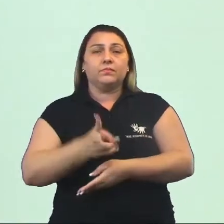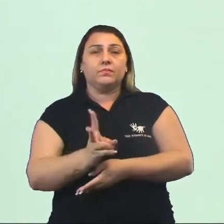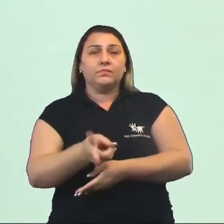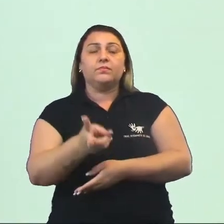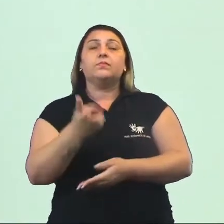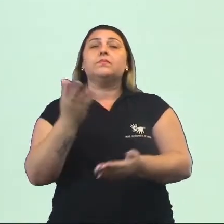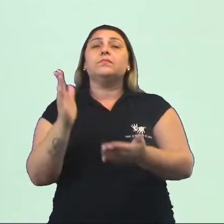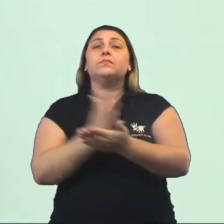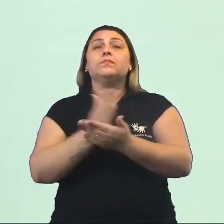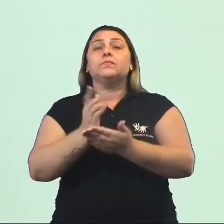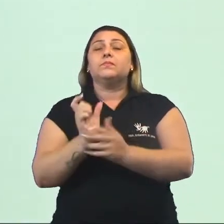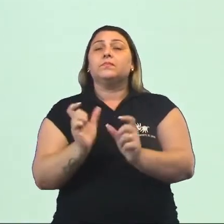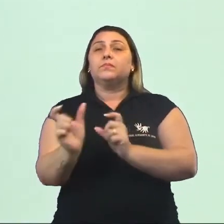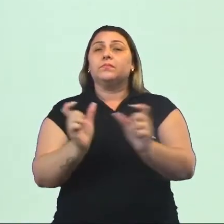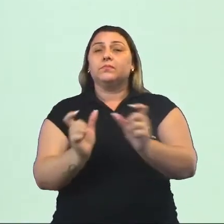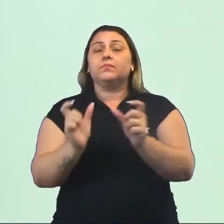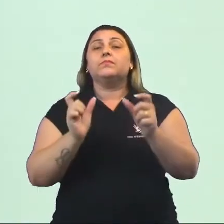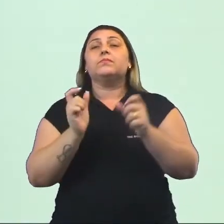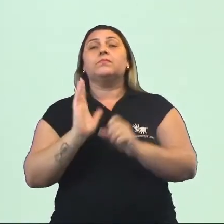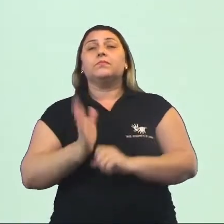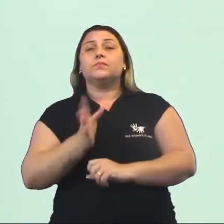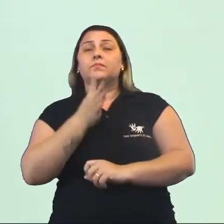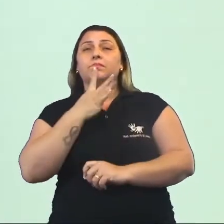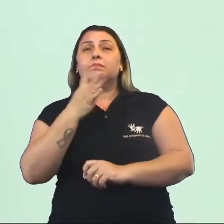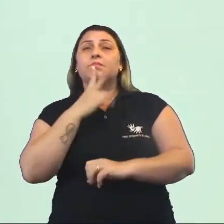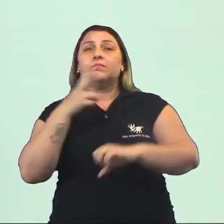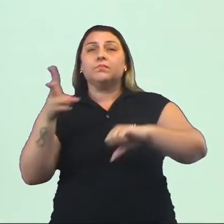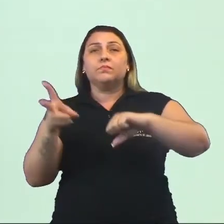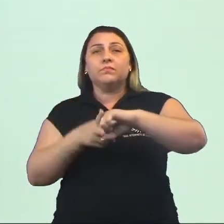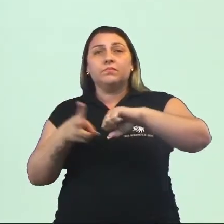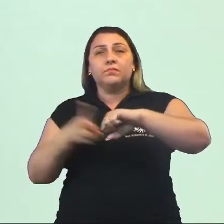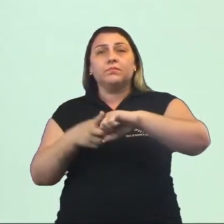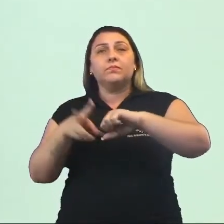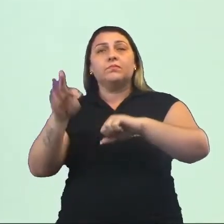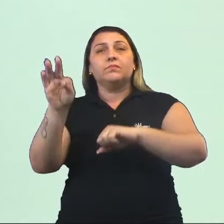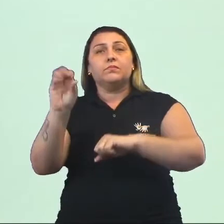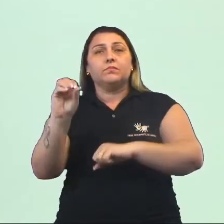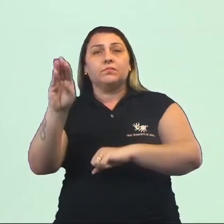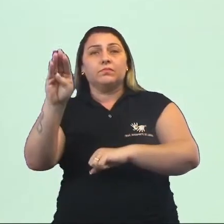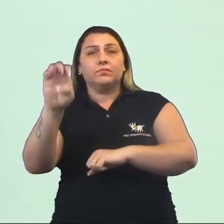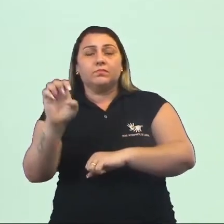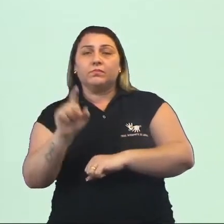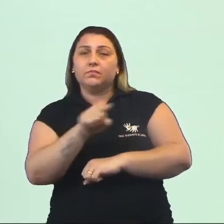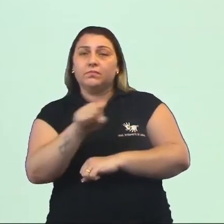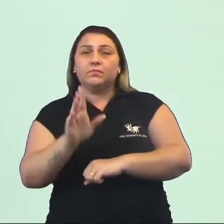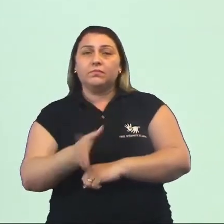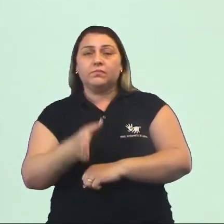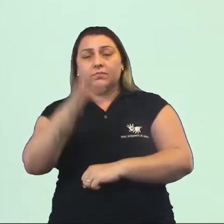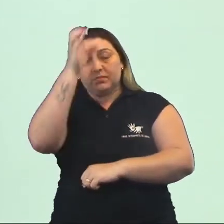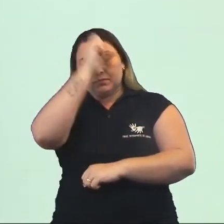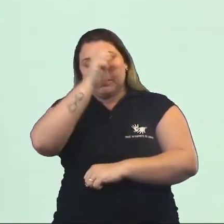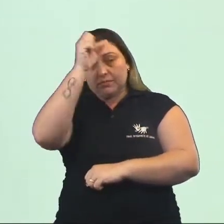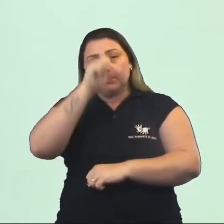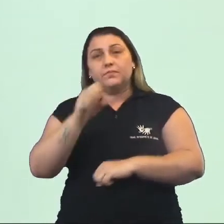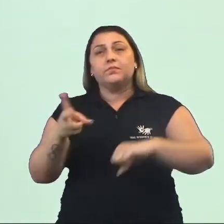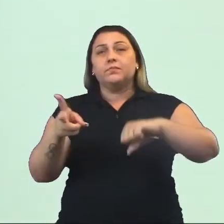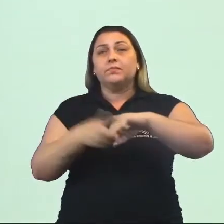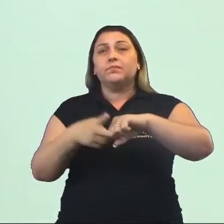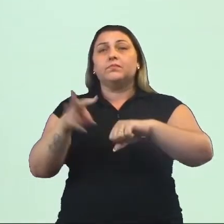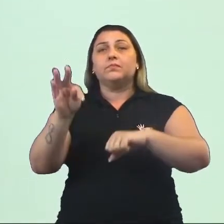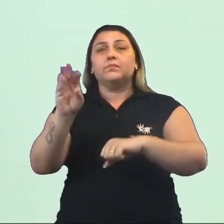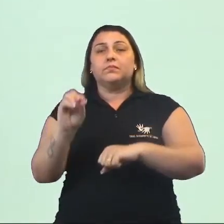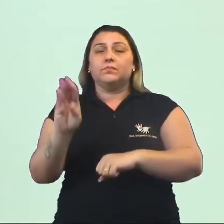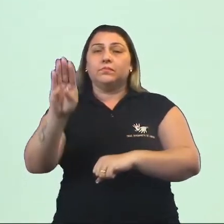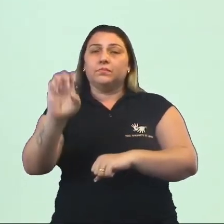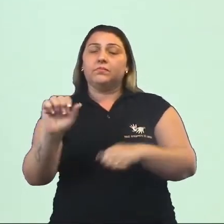algumas palavras familiares, né? Entre elas, o verbo to be. Isso mesmo, vocês já aprenderam sobre o verbo to be, mas para